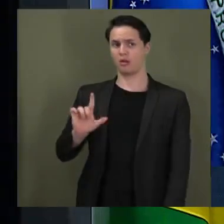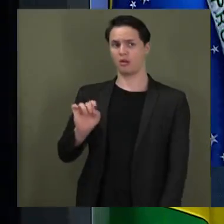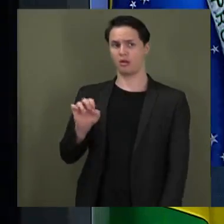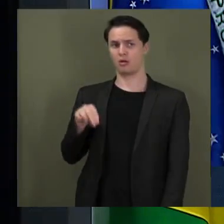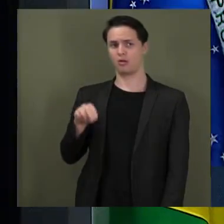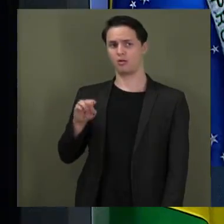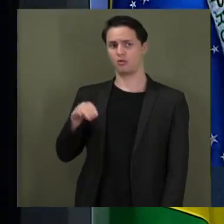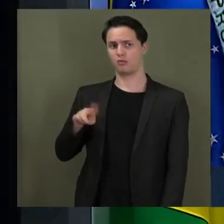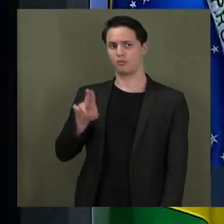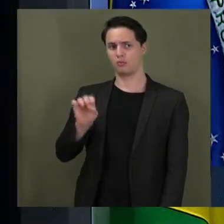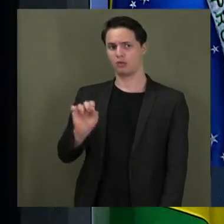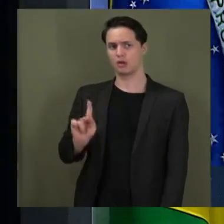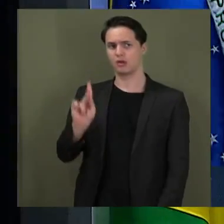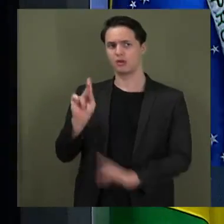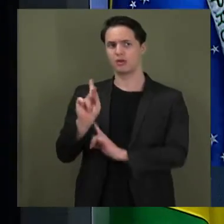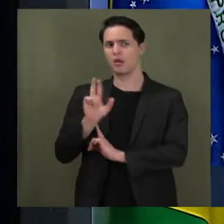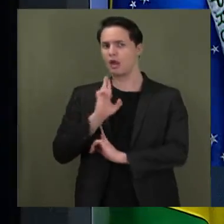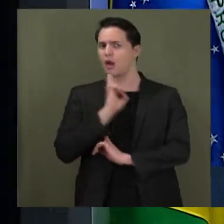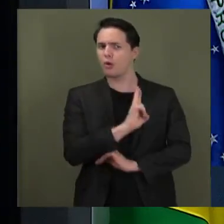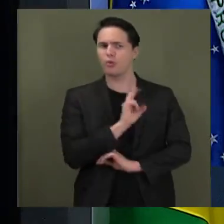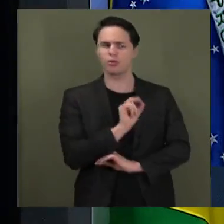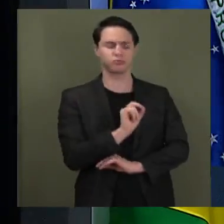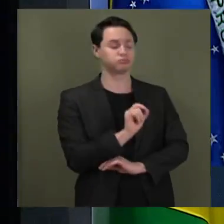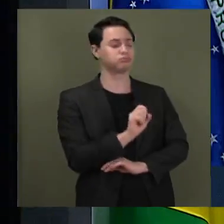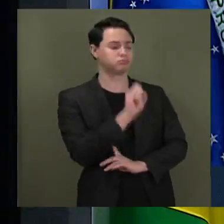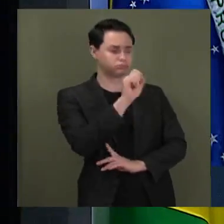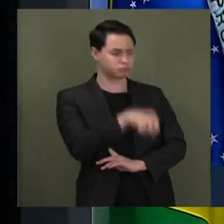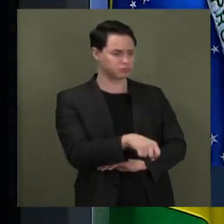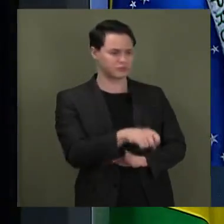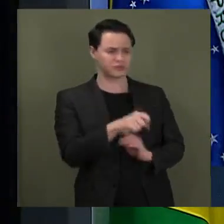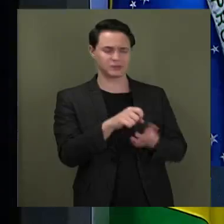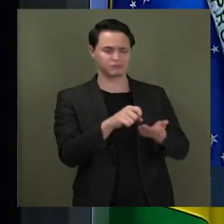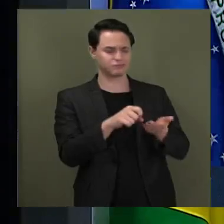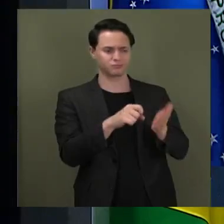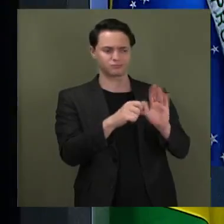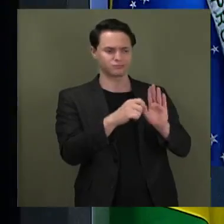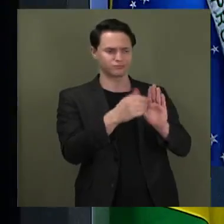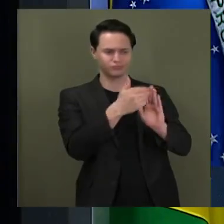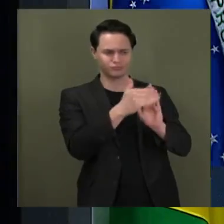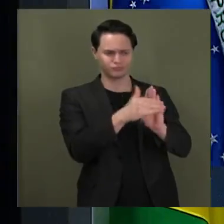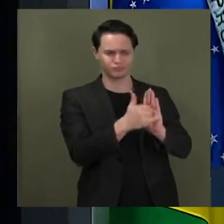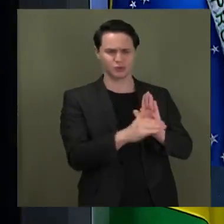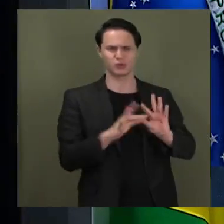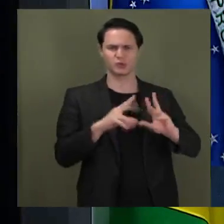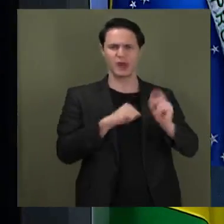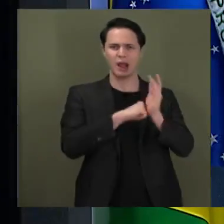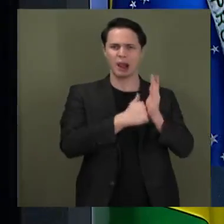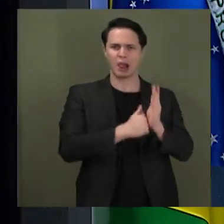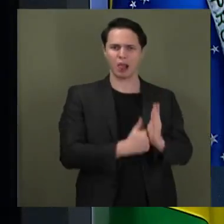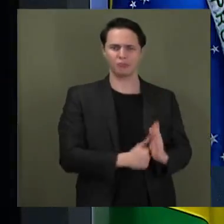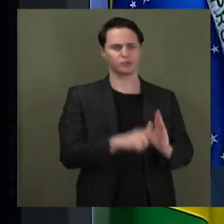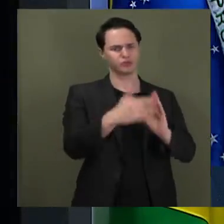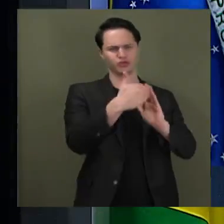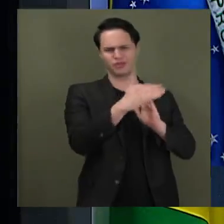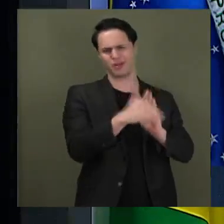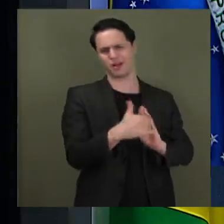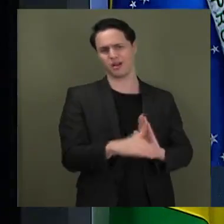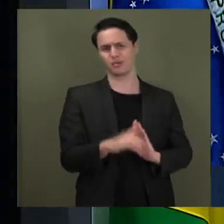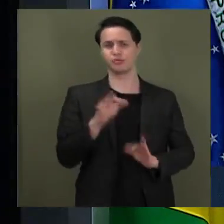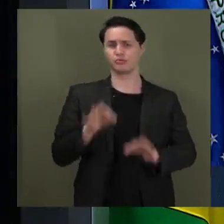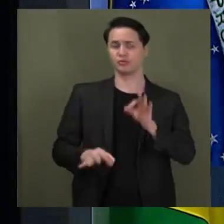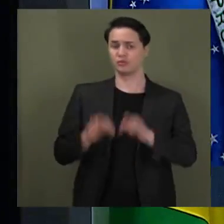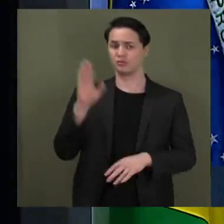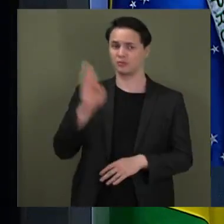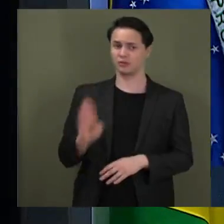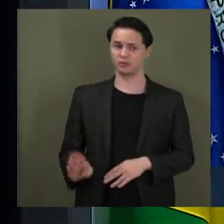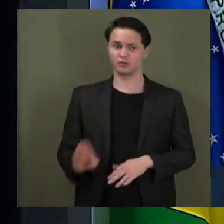a ele, afirmou que vai derrubar todas as restrições impostas pela justiça brasileira no